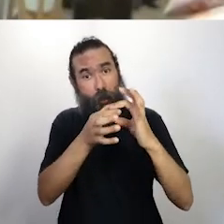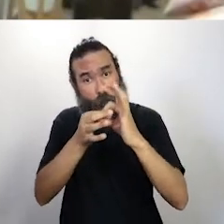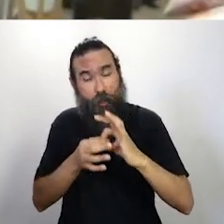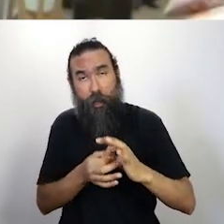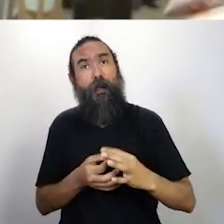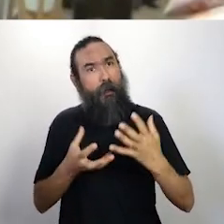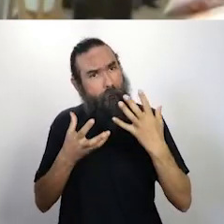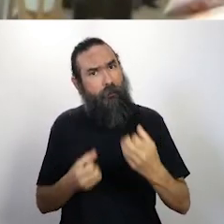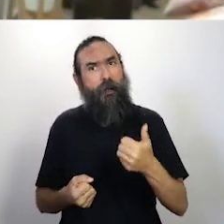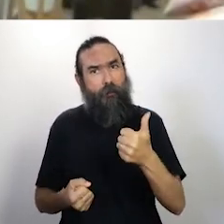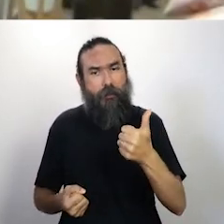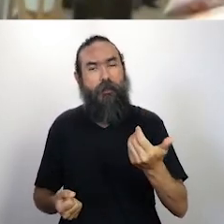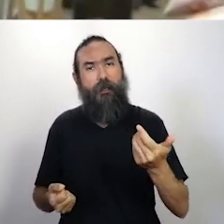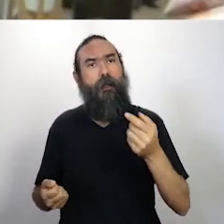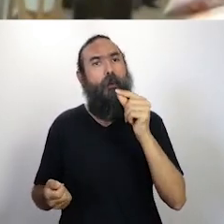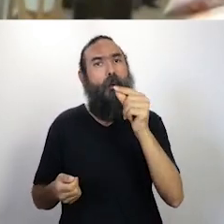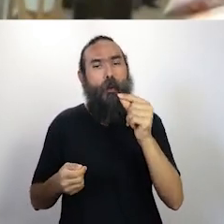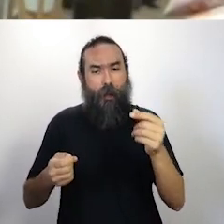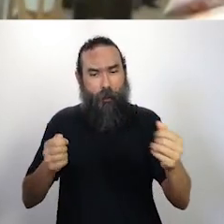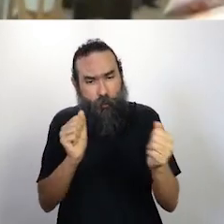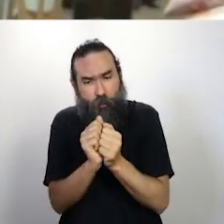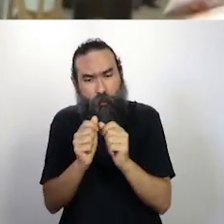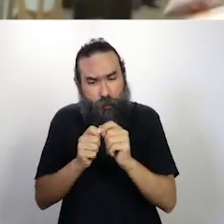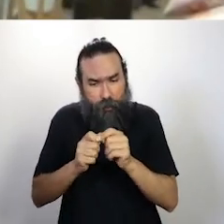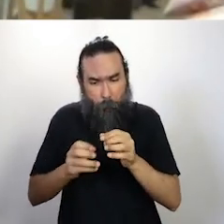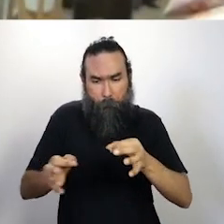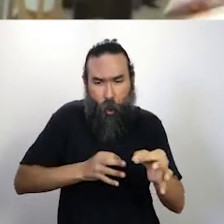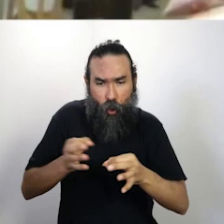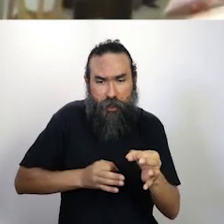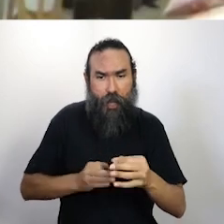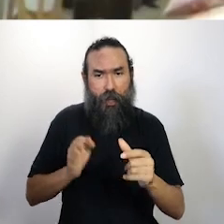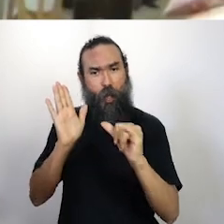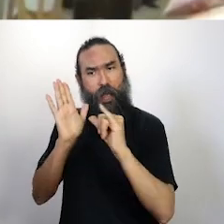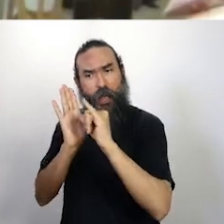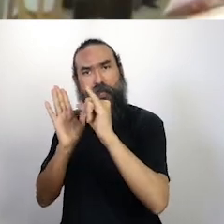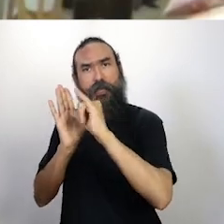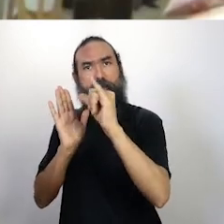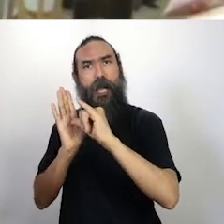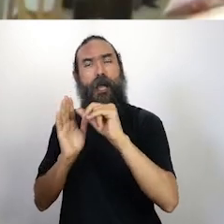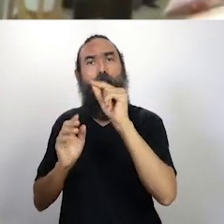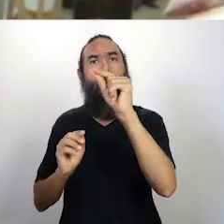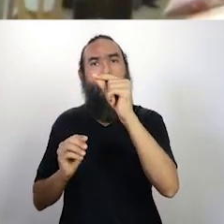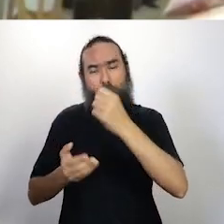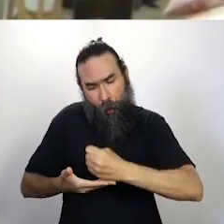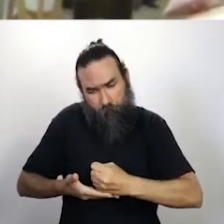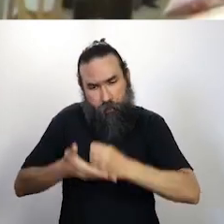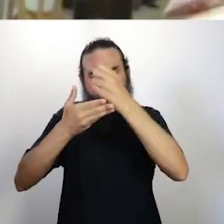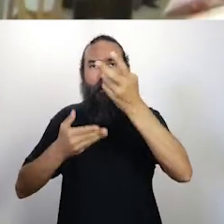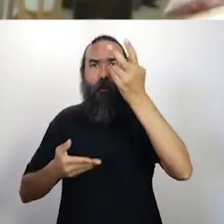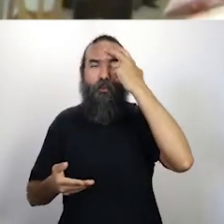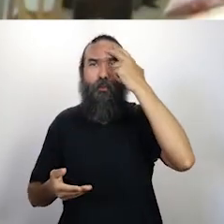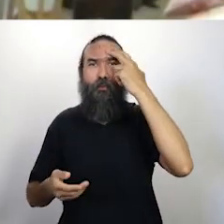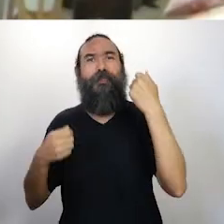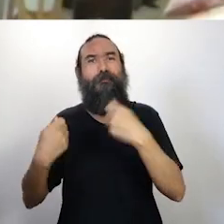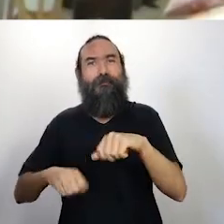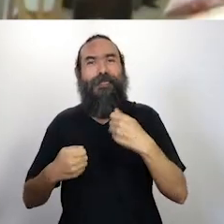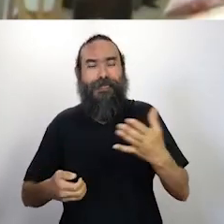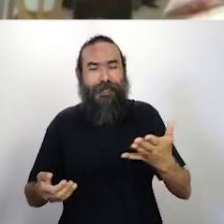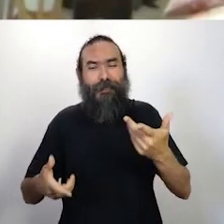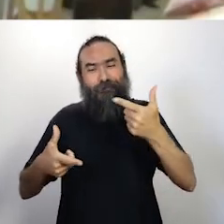editais e essas parcelas todas voltadas também para as ações dos pontos de cultura que estão muito afetados nesse momento